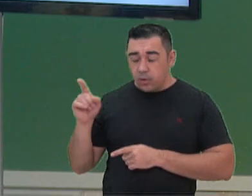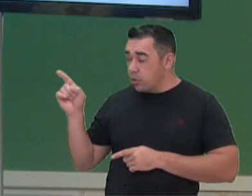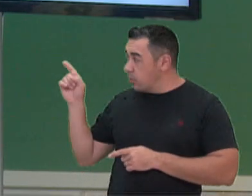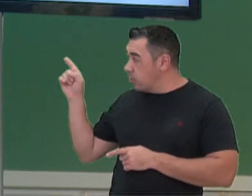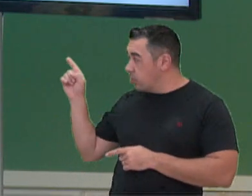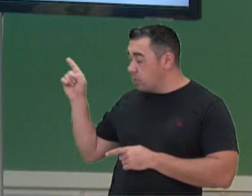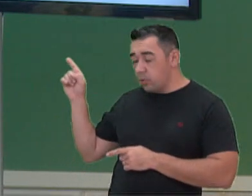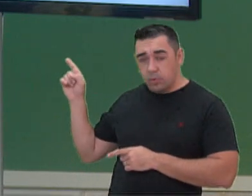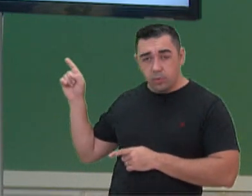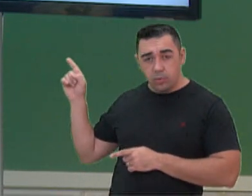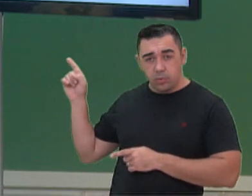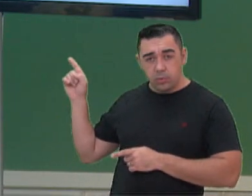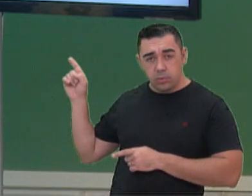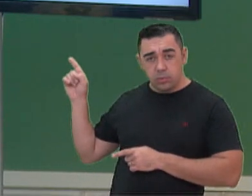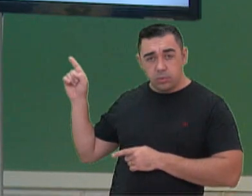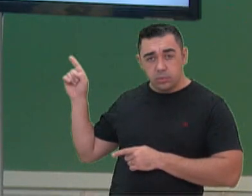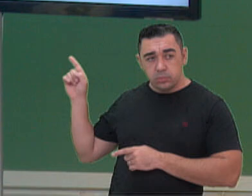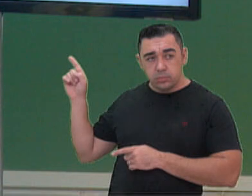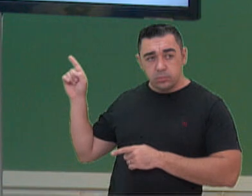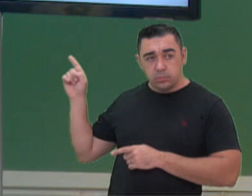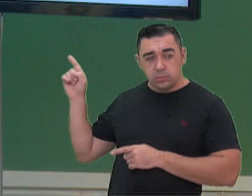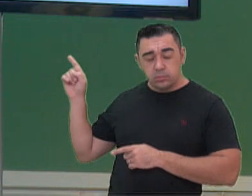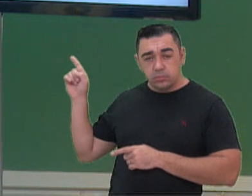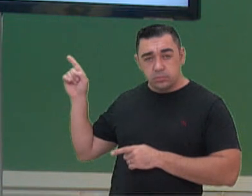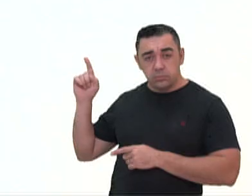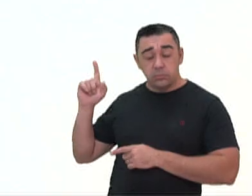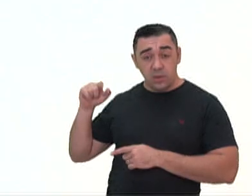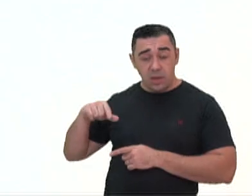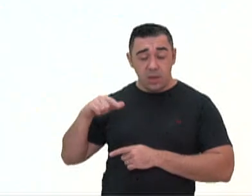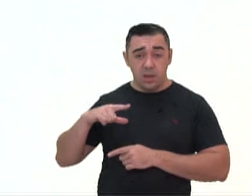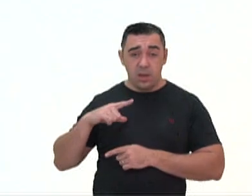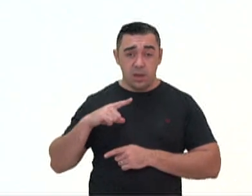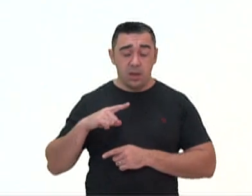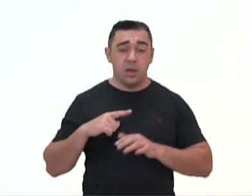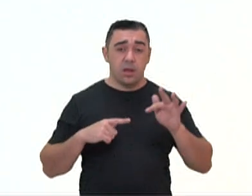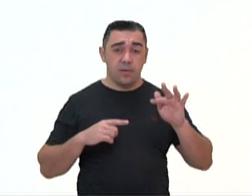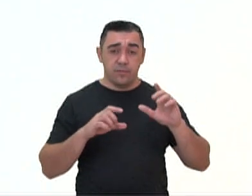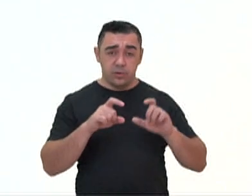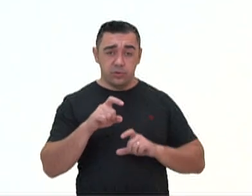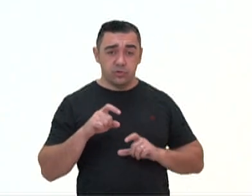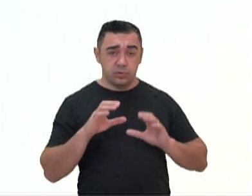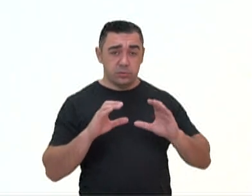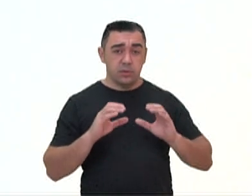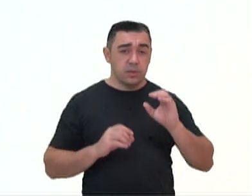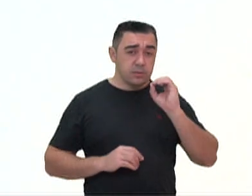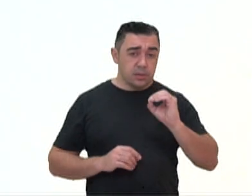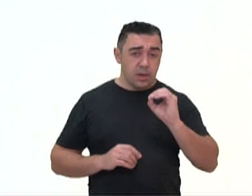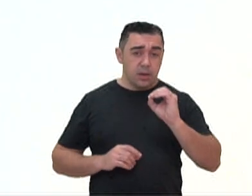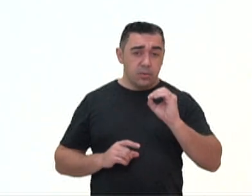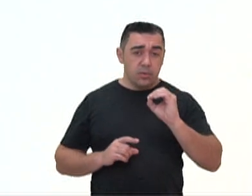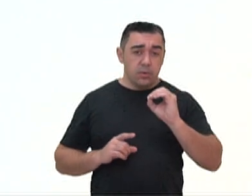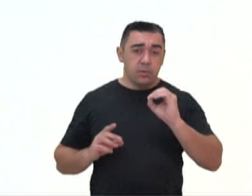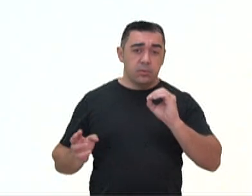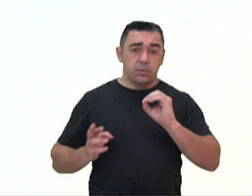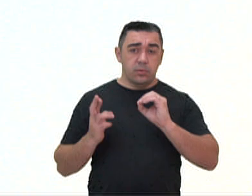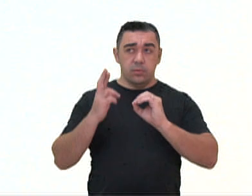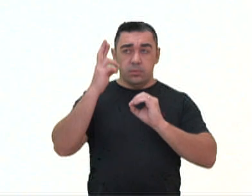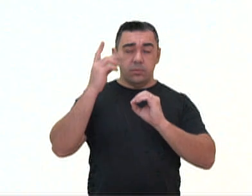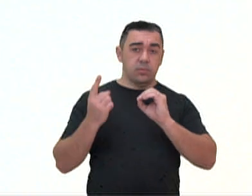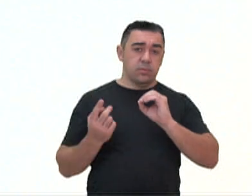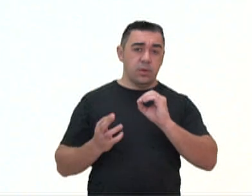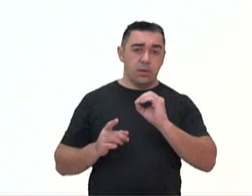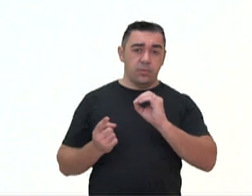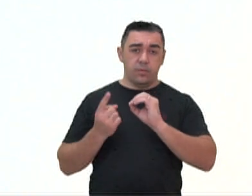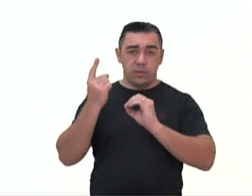indicando. Essa função tem imagem de 0 até mais infinito. É aonde você